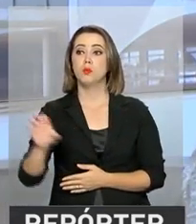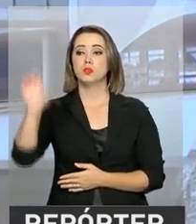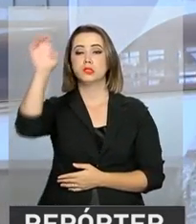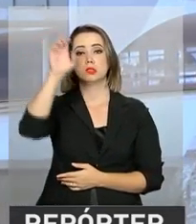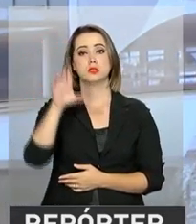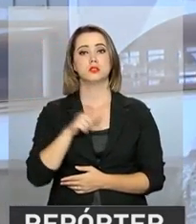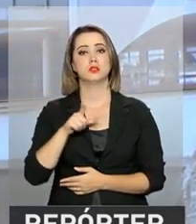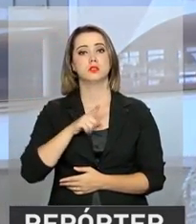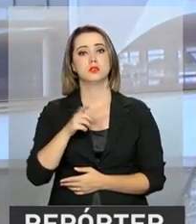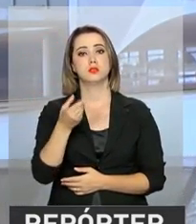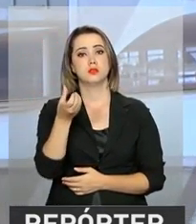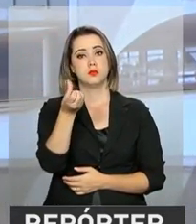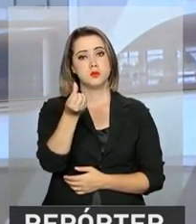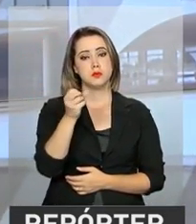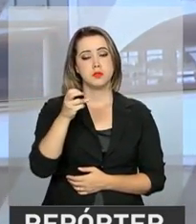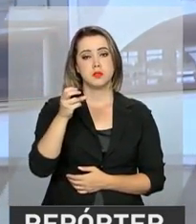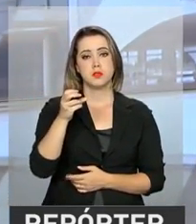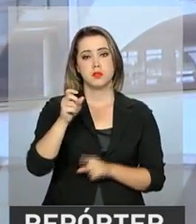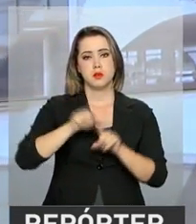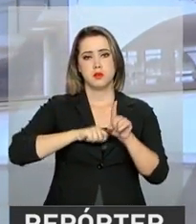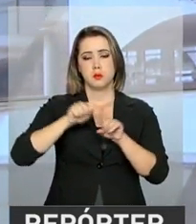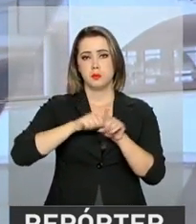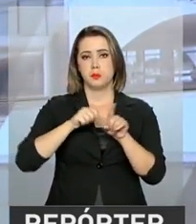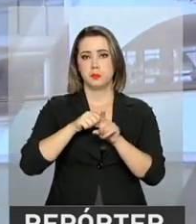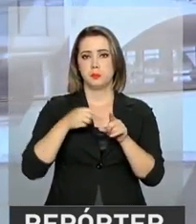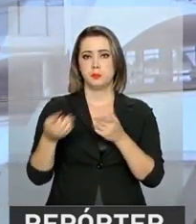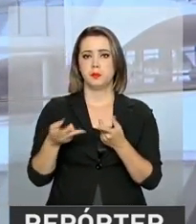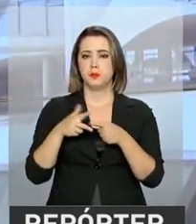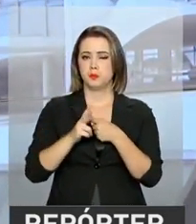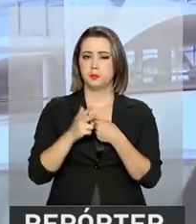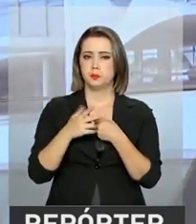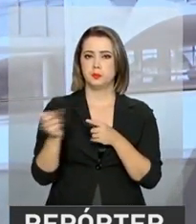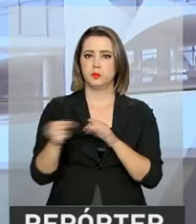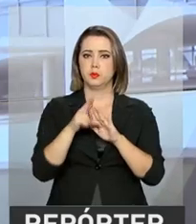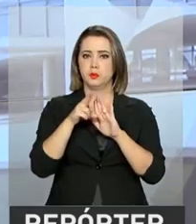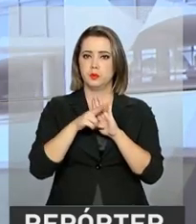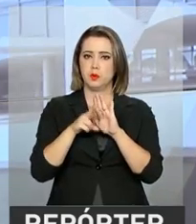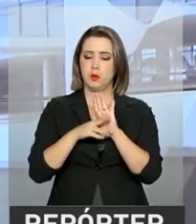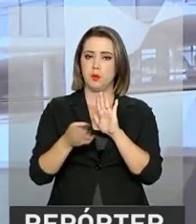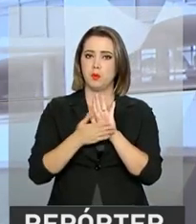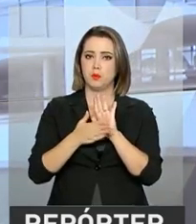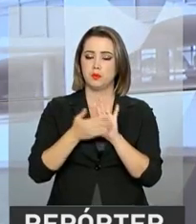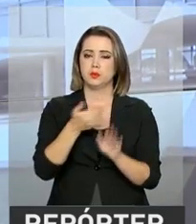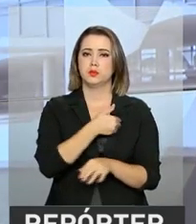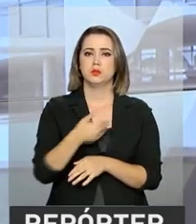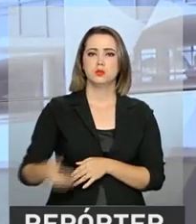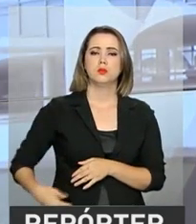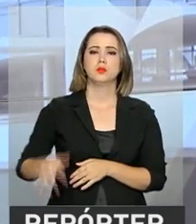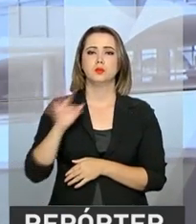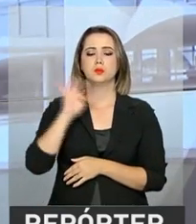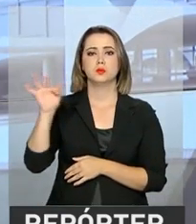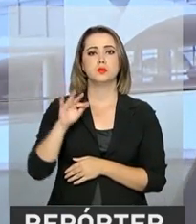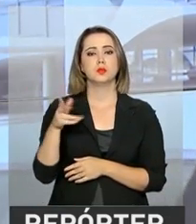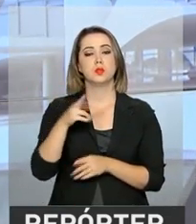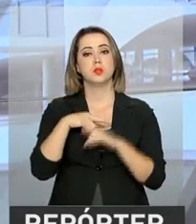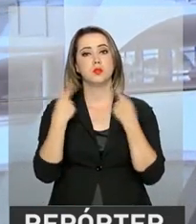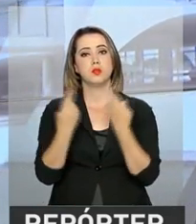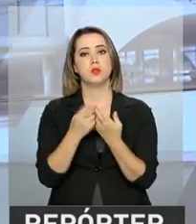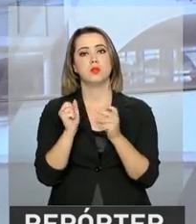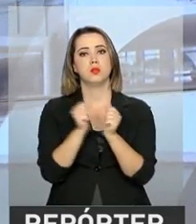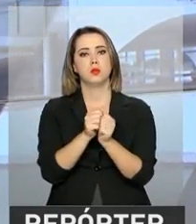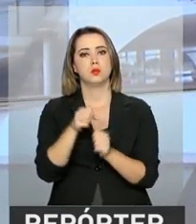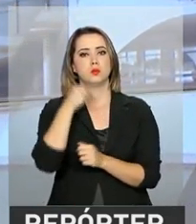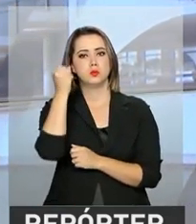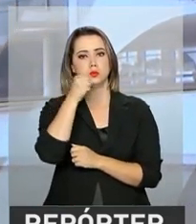prazo de 6 meses para se adequarem à reforma proposta pelo governo federal. Em reunião com senadores para discutir o tema,